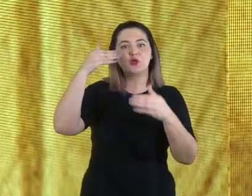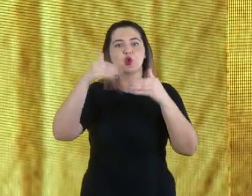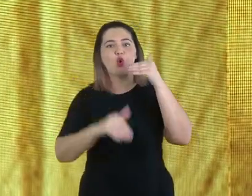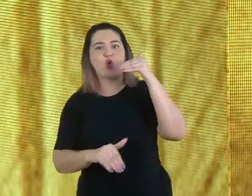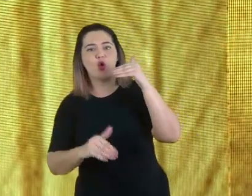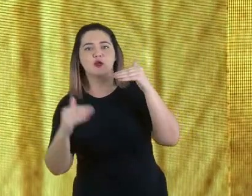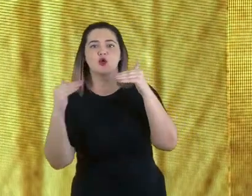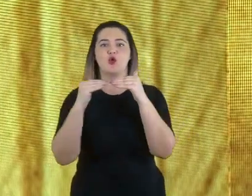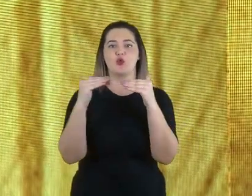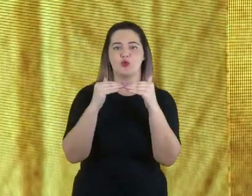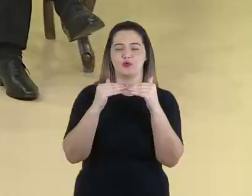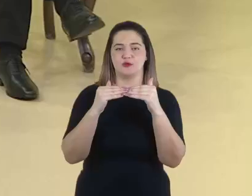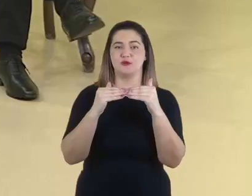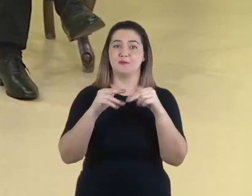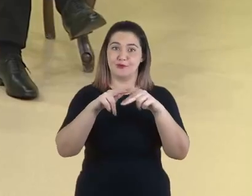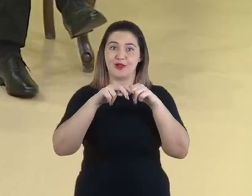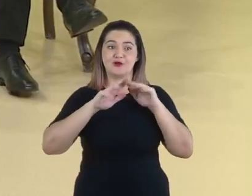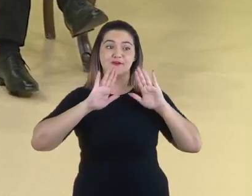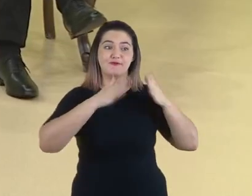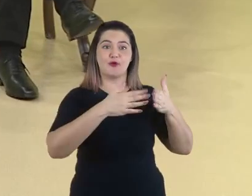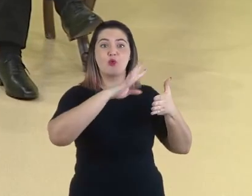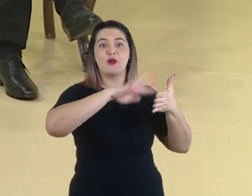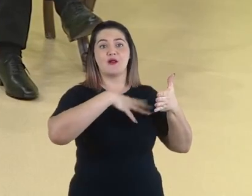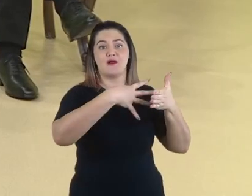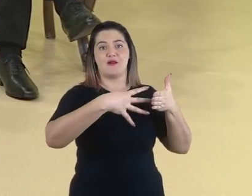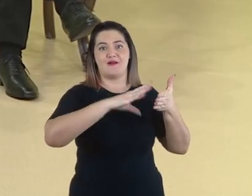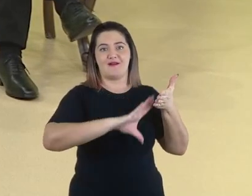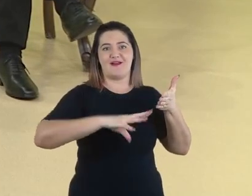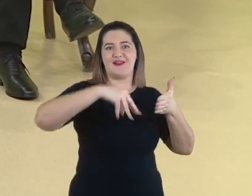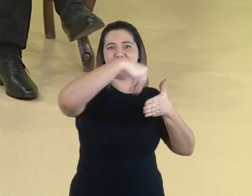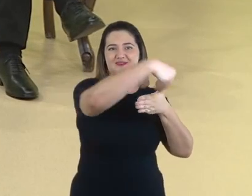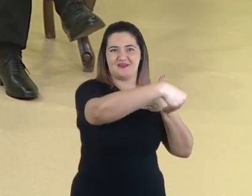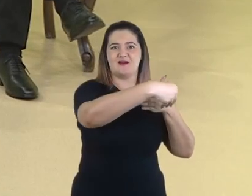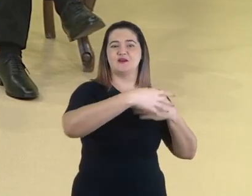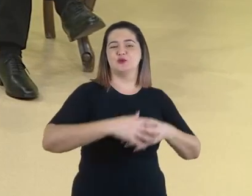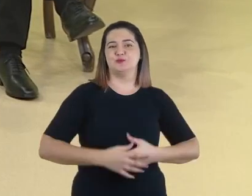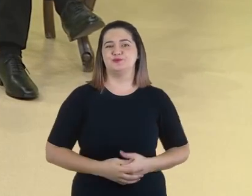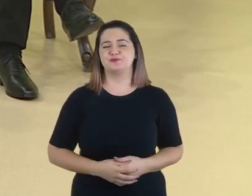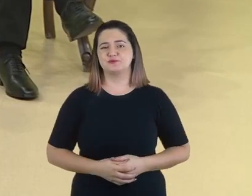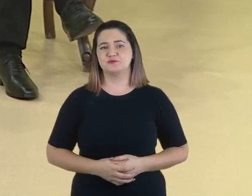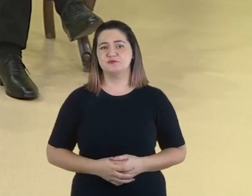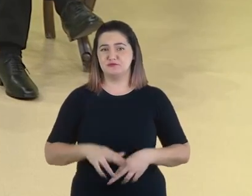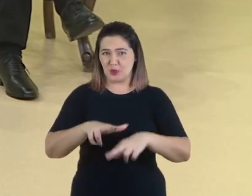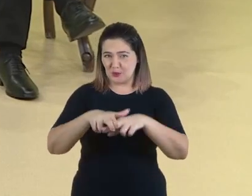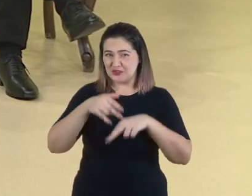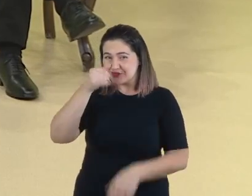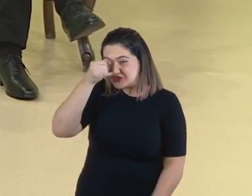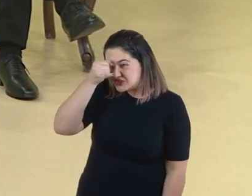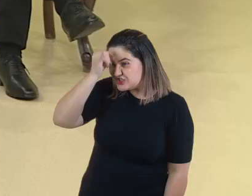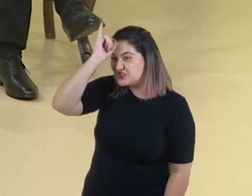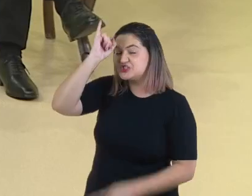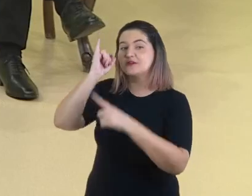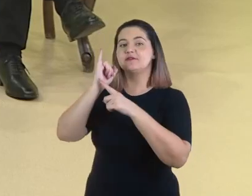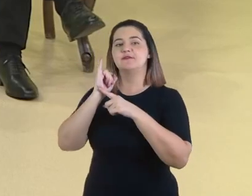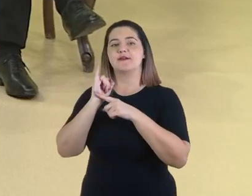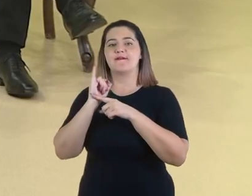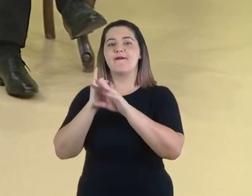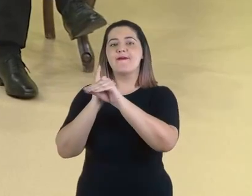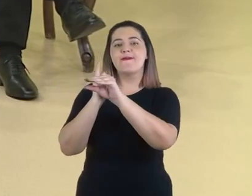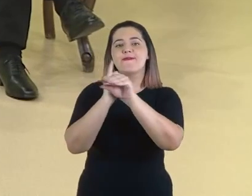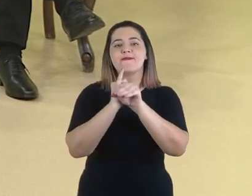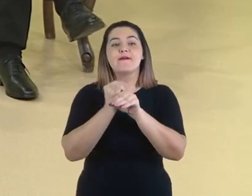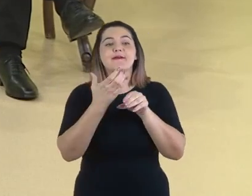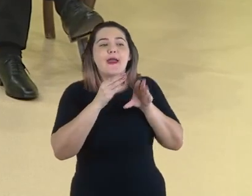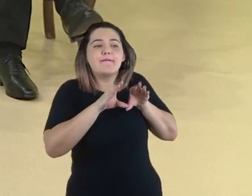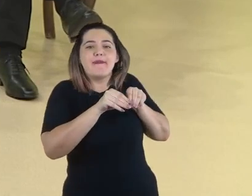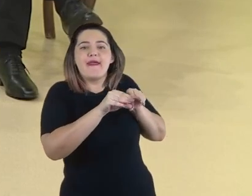ao calendário. Por isso, esta fala do pequeno chifre, que o levaria numa tentativa